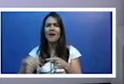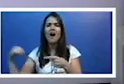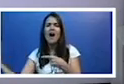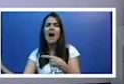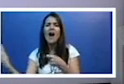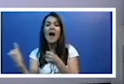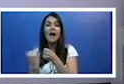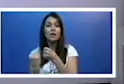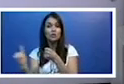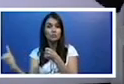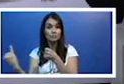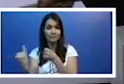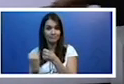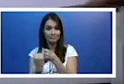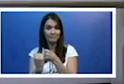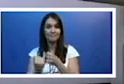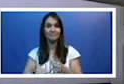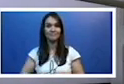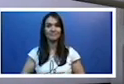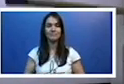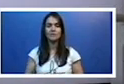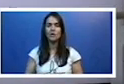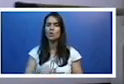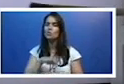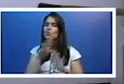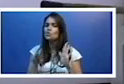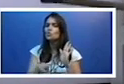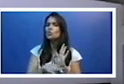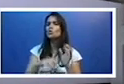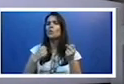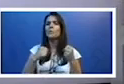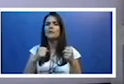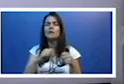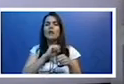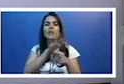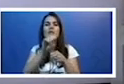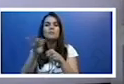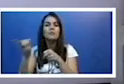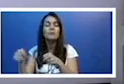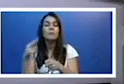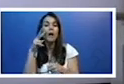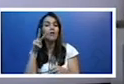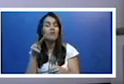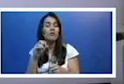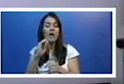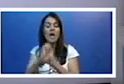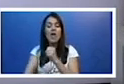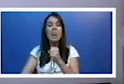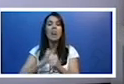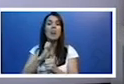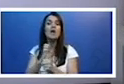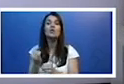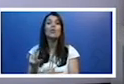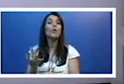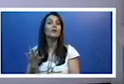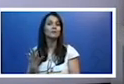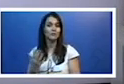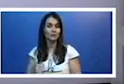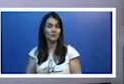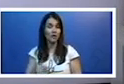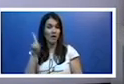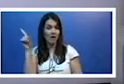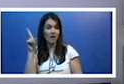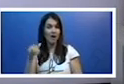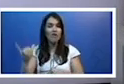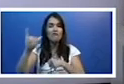gente fez a distribuição. Tudo a gente tem que fazer a distribuição e ver quantos elétrons para fazer a fórmula. No caso aqui, a fórmula já